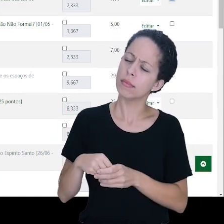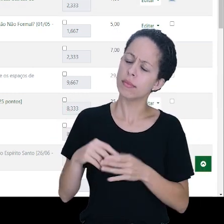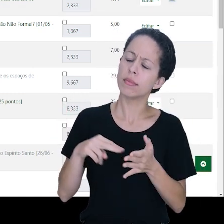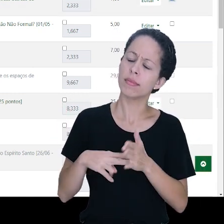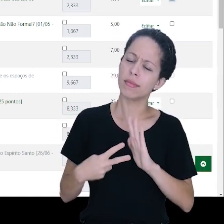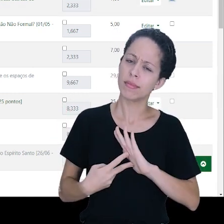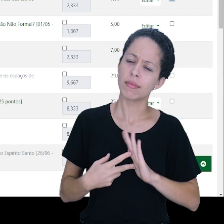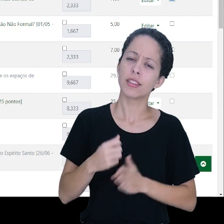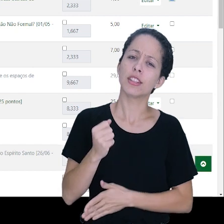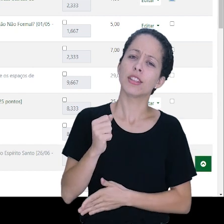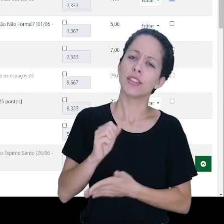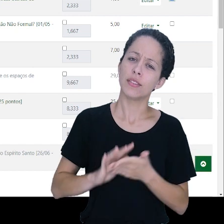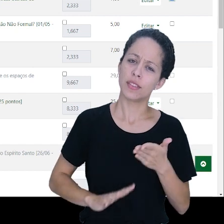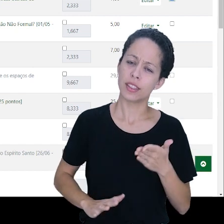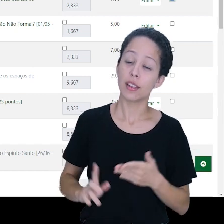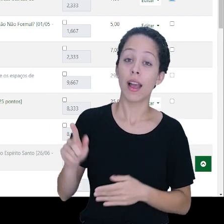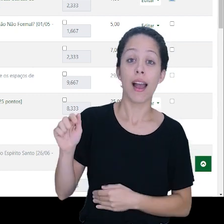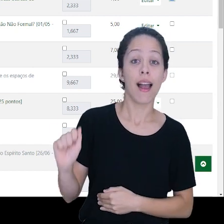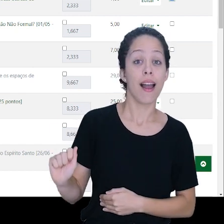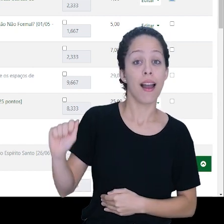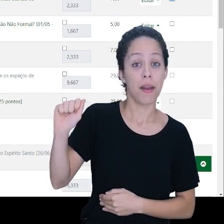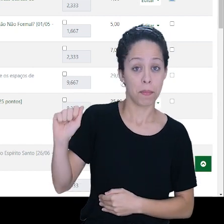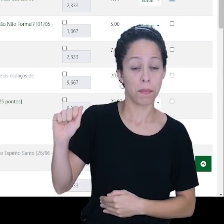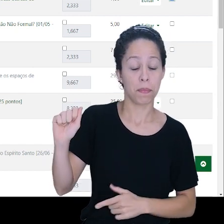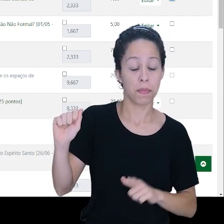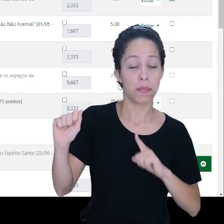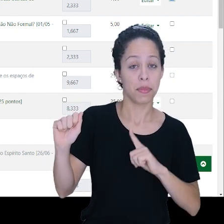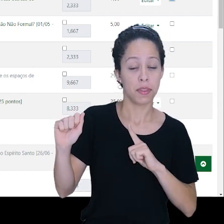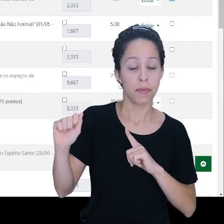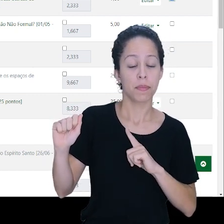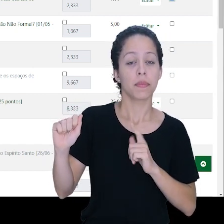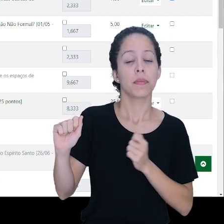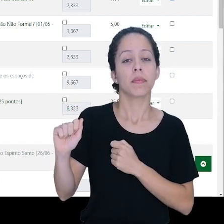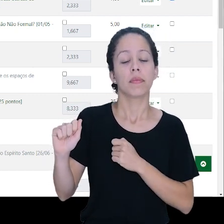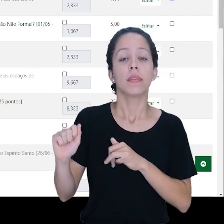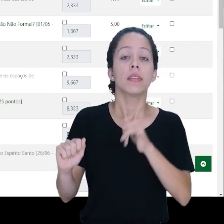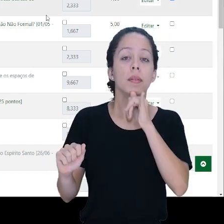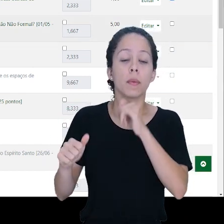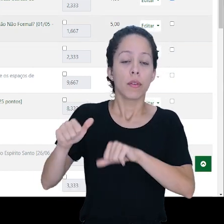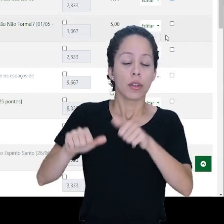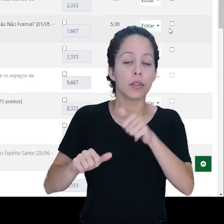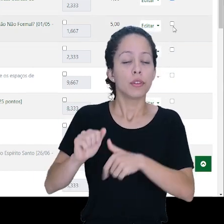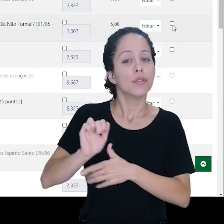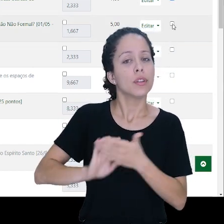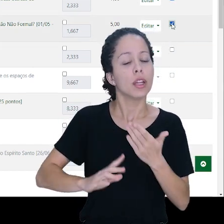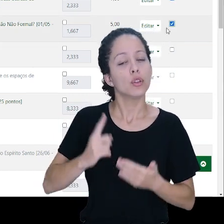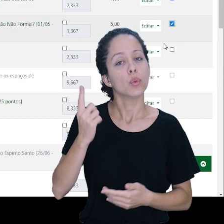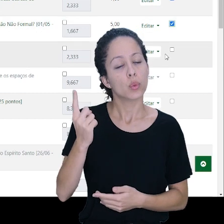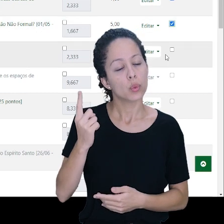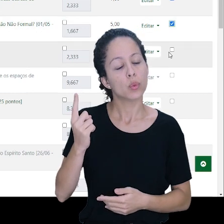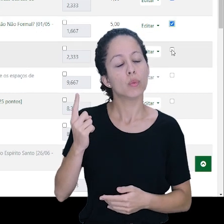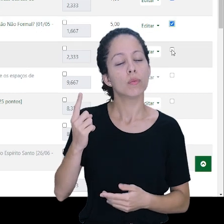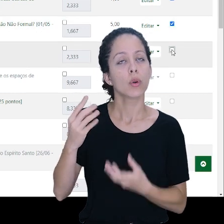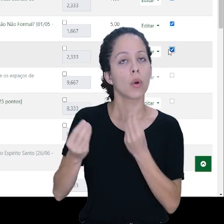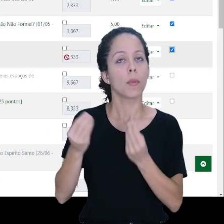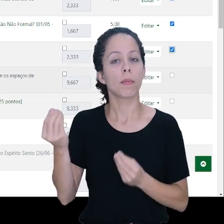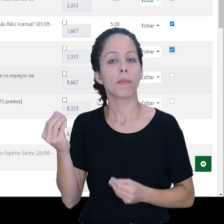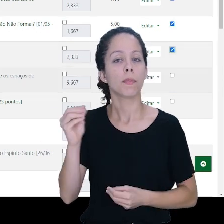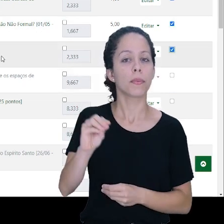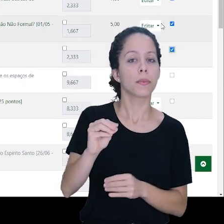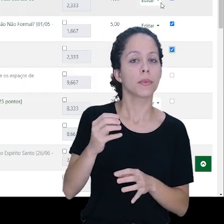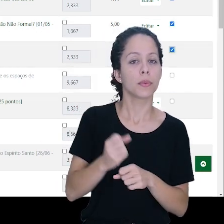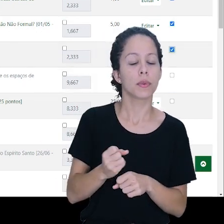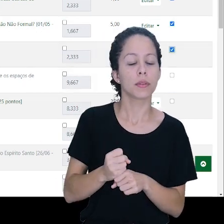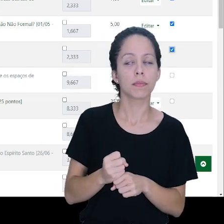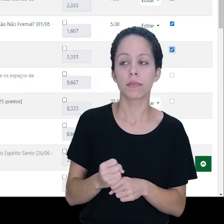são as atividades da atividades a da categoria atividades a avaliação de atividade 1 e lançamento de